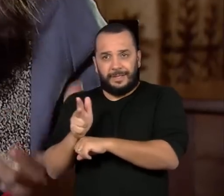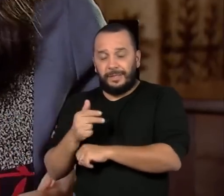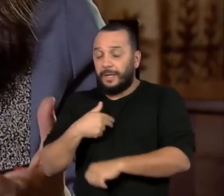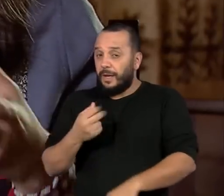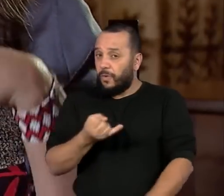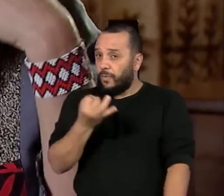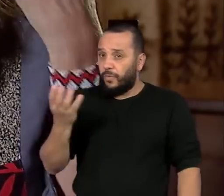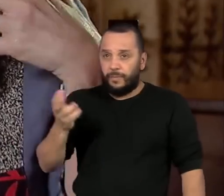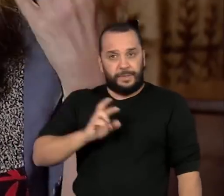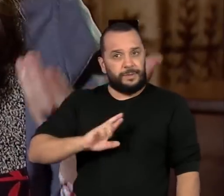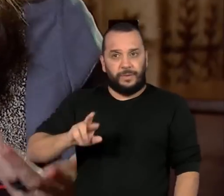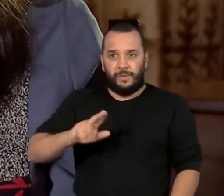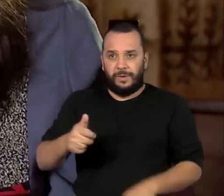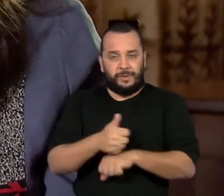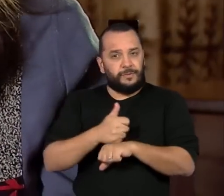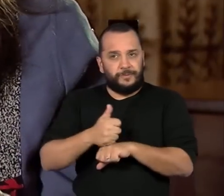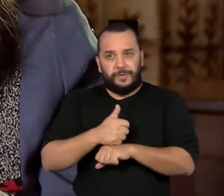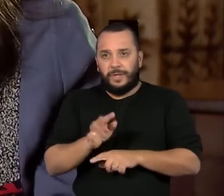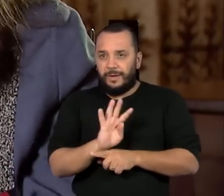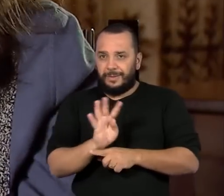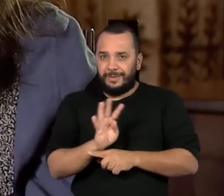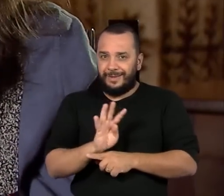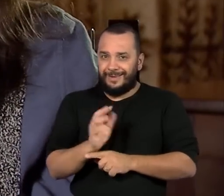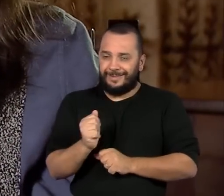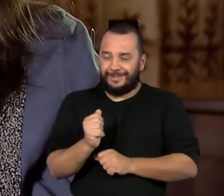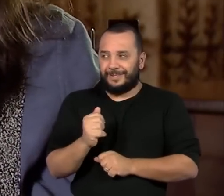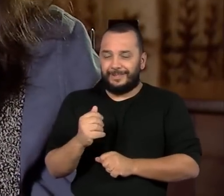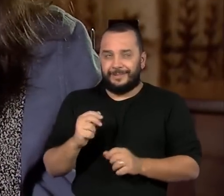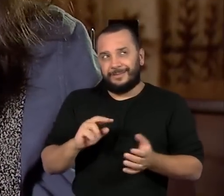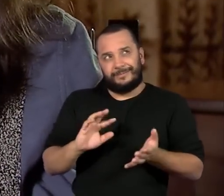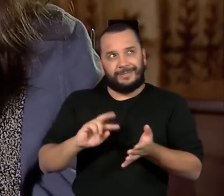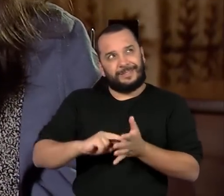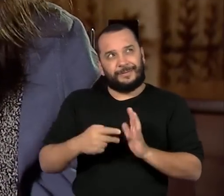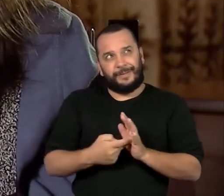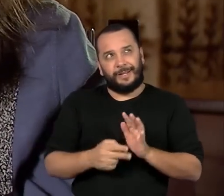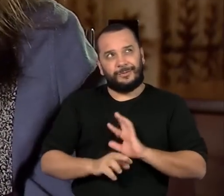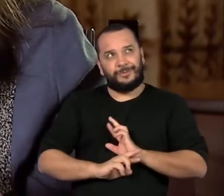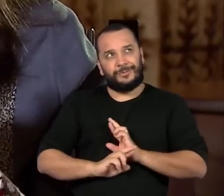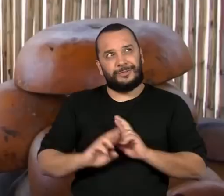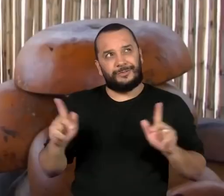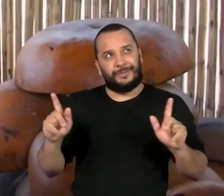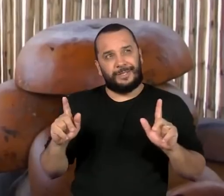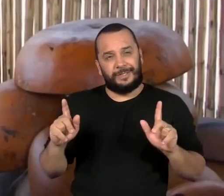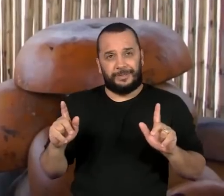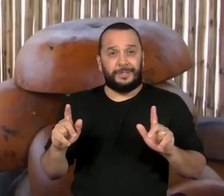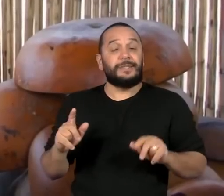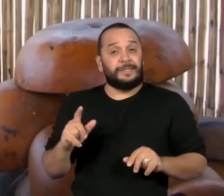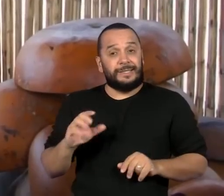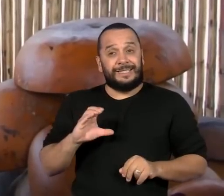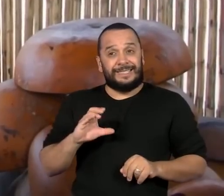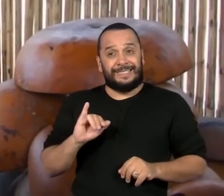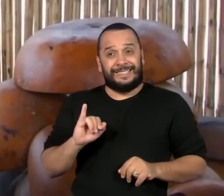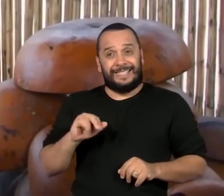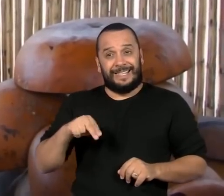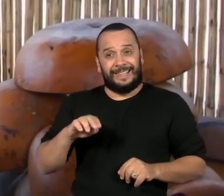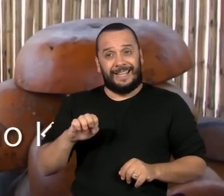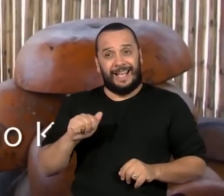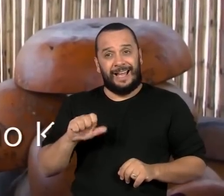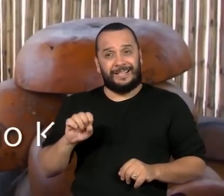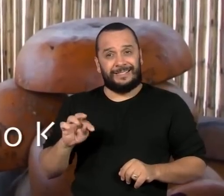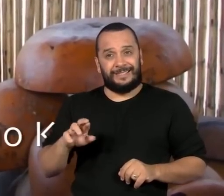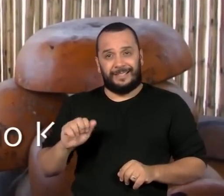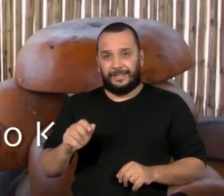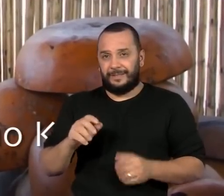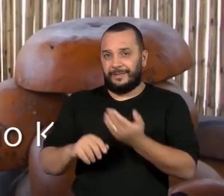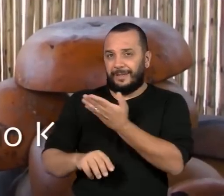propriamente cineastas no sentido que nós damos a essa palavra, né? Então, por exemplo, tem mulheres como a Vició, que é